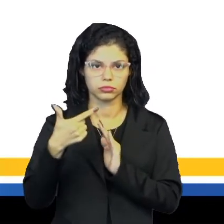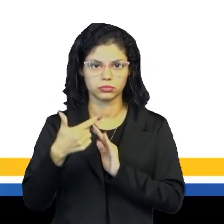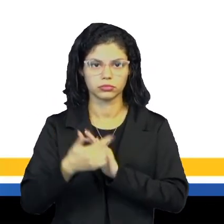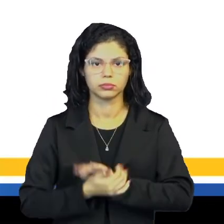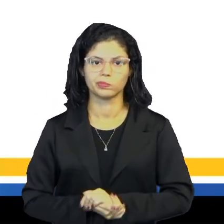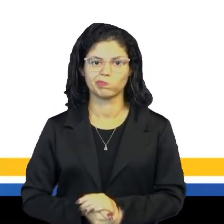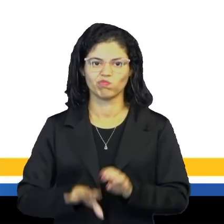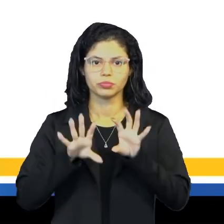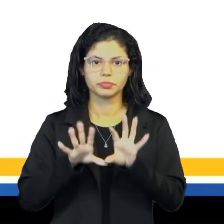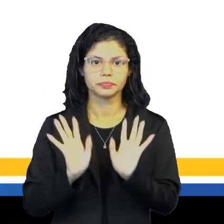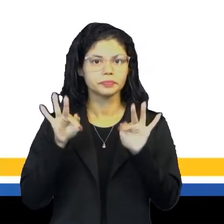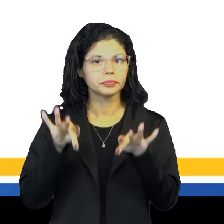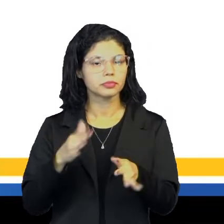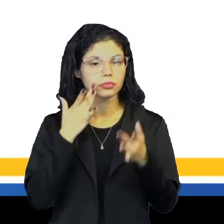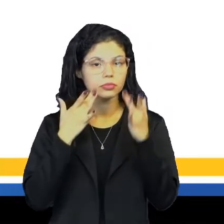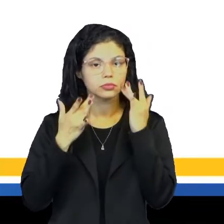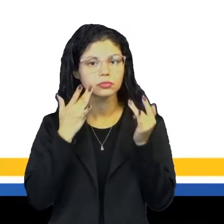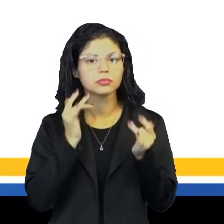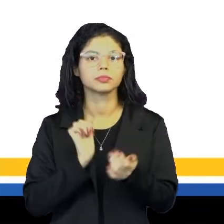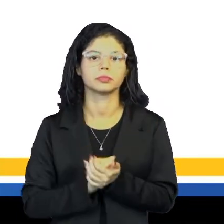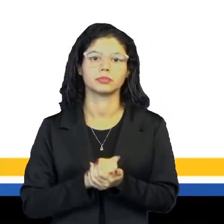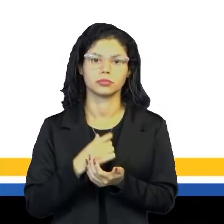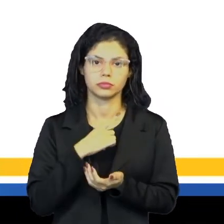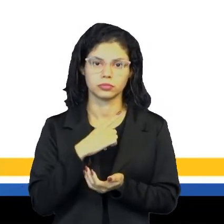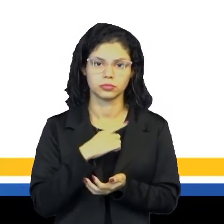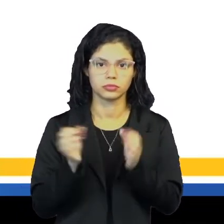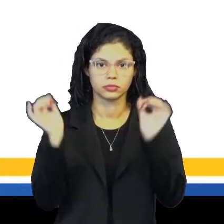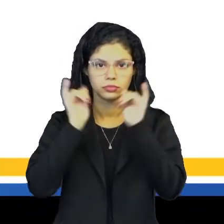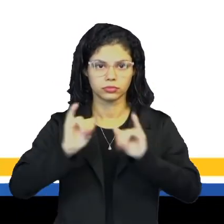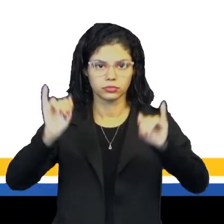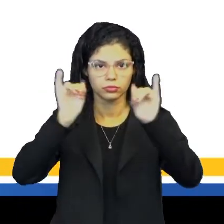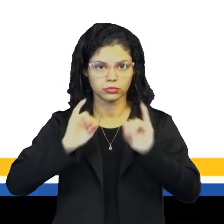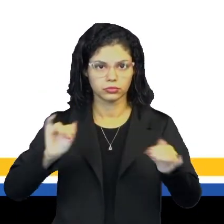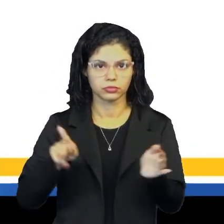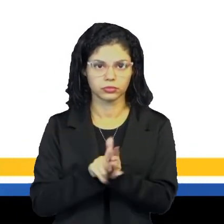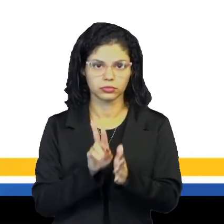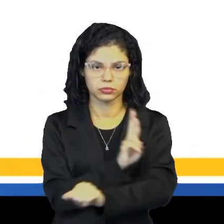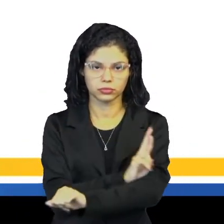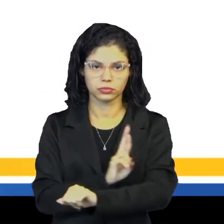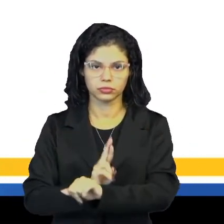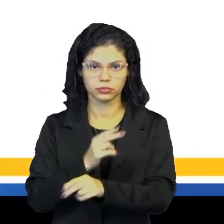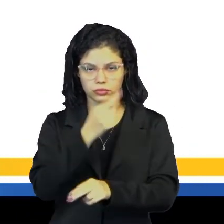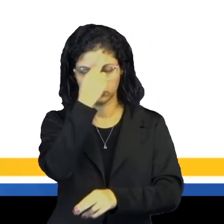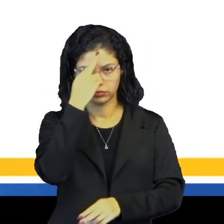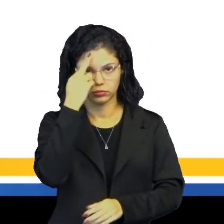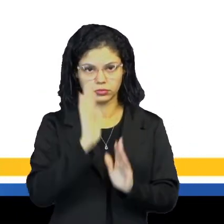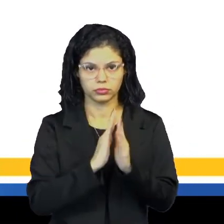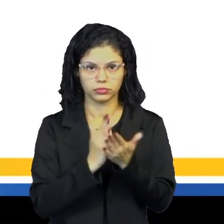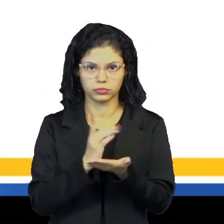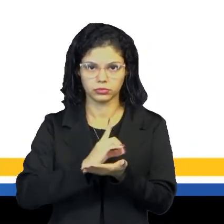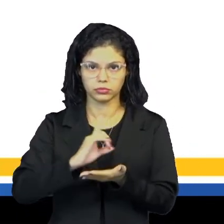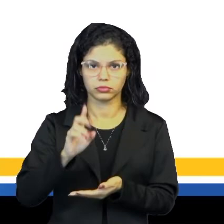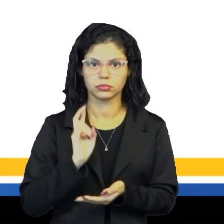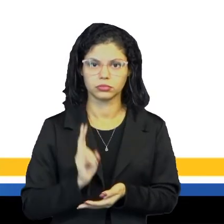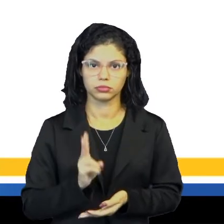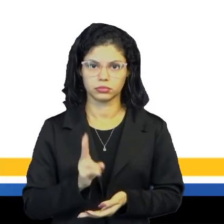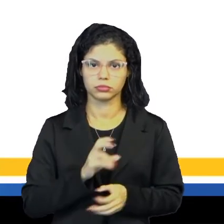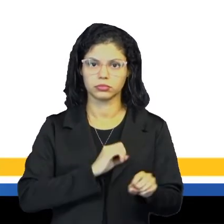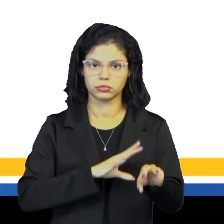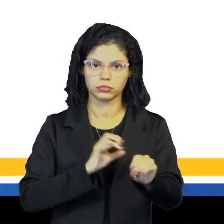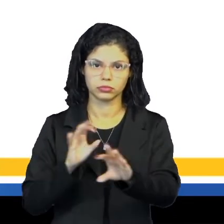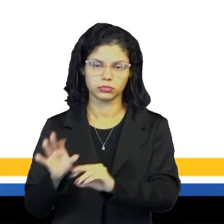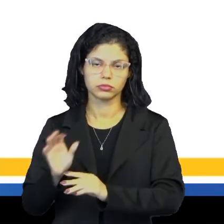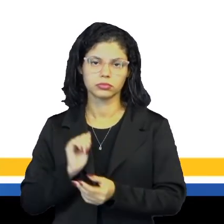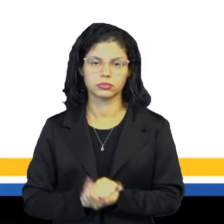XII. Assim, a finalidade do teatro medieval era a divulgação dos preceitos religiosos e histórias bíblicas sendo